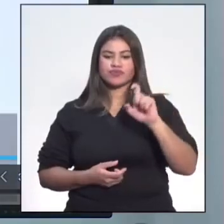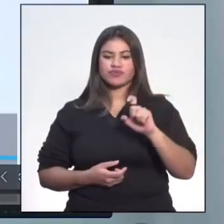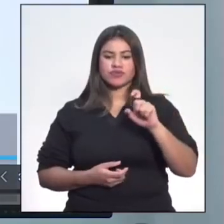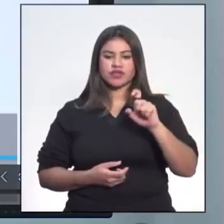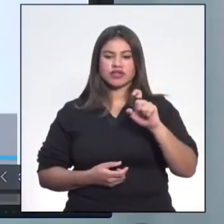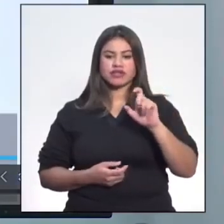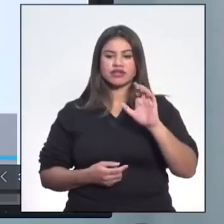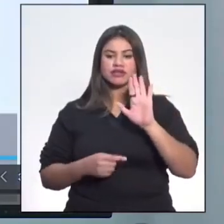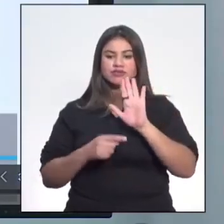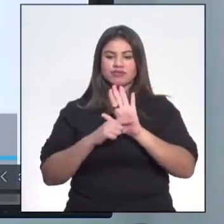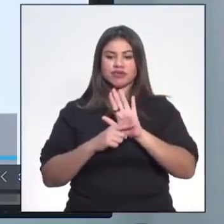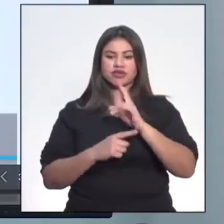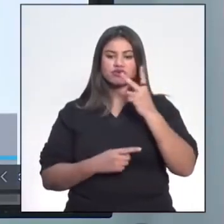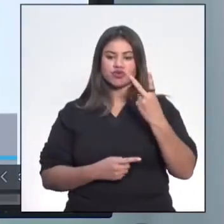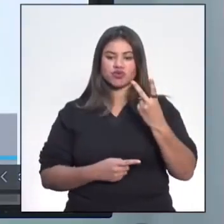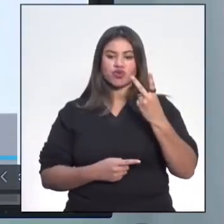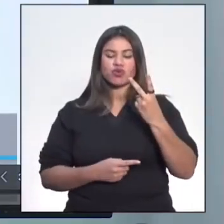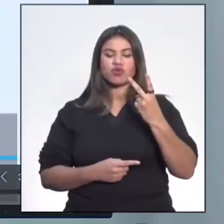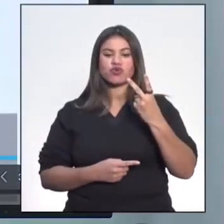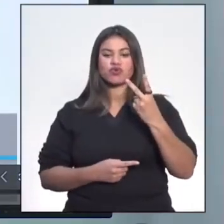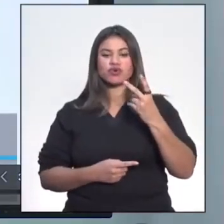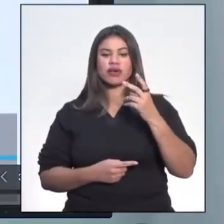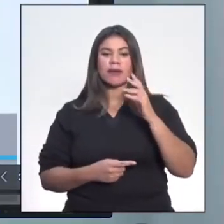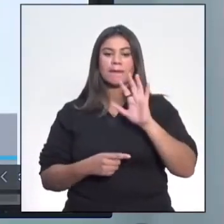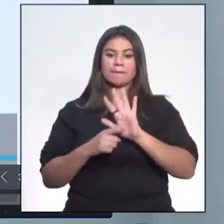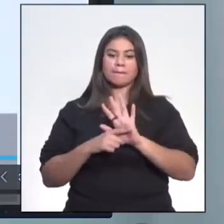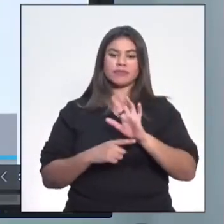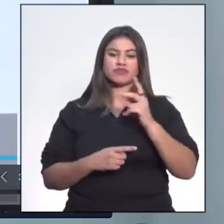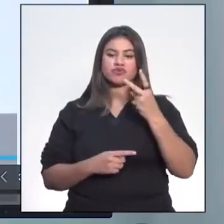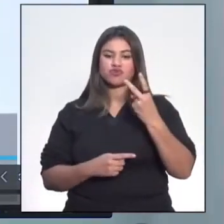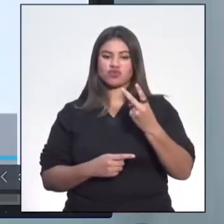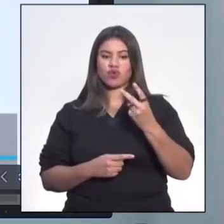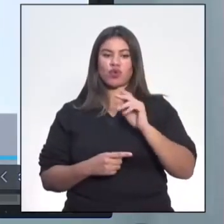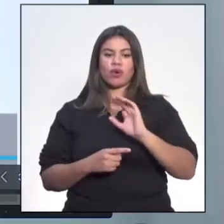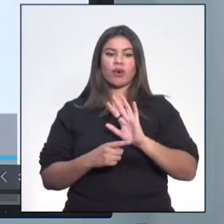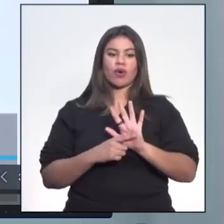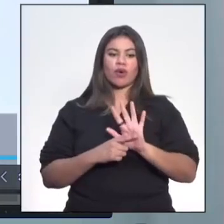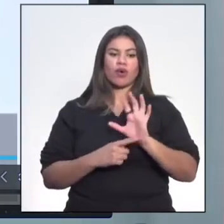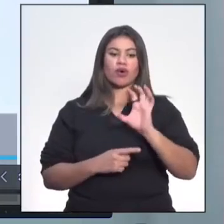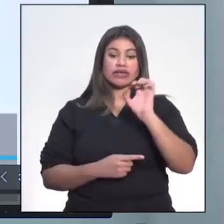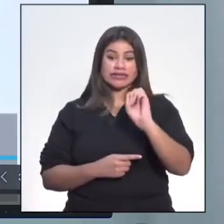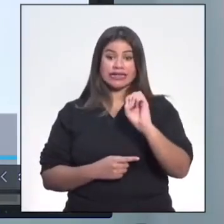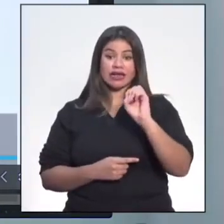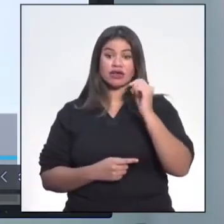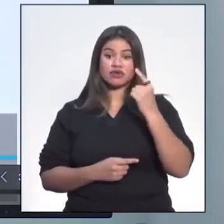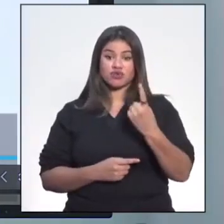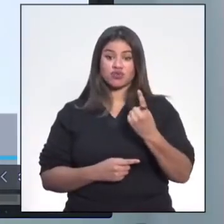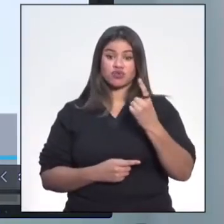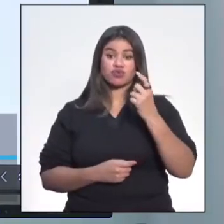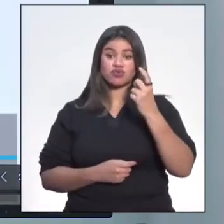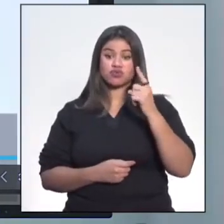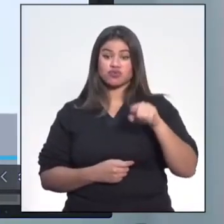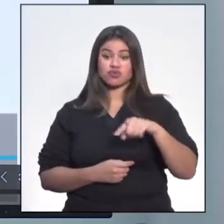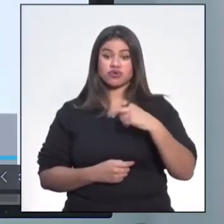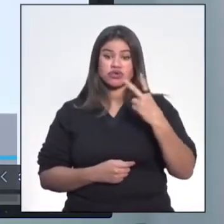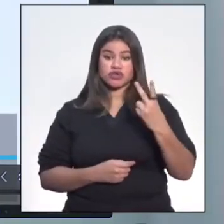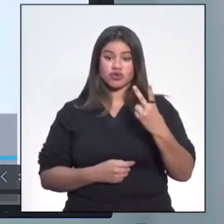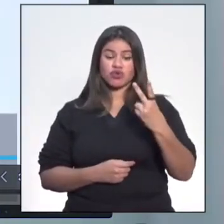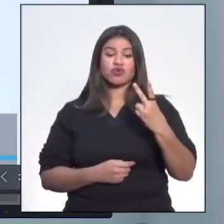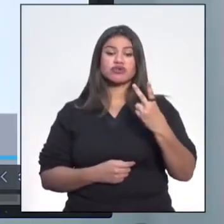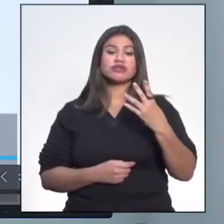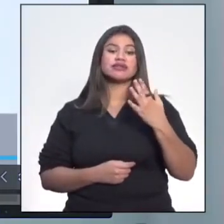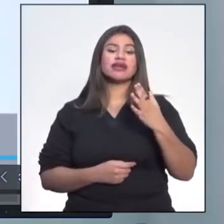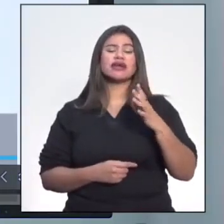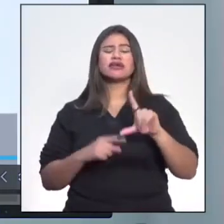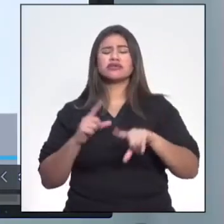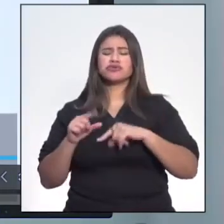menos 2, meu x por menos 1, por 0, 1 e 2. Aí você vai falar, professora, por que você escolheu esses valores? Porque eu sei onde eu quero chegar.